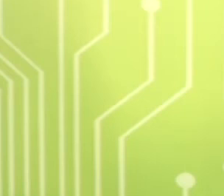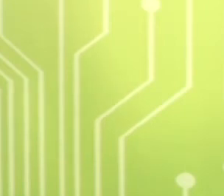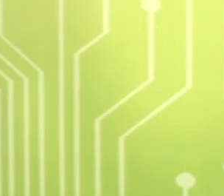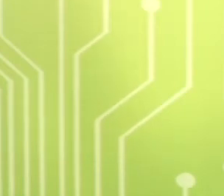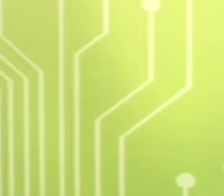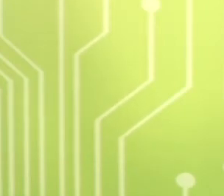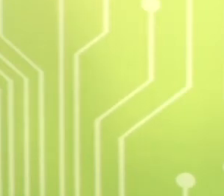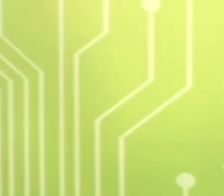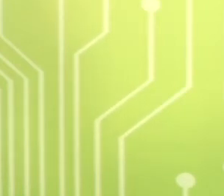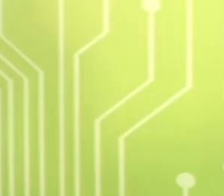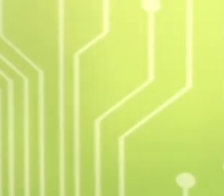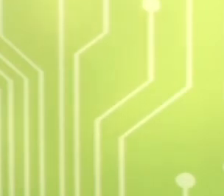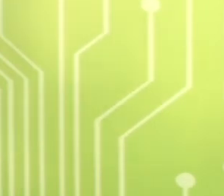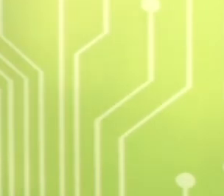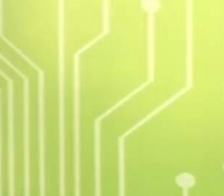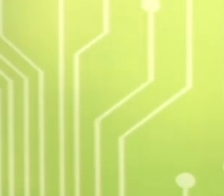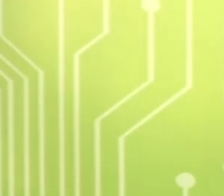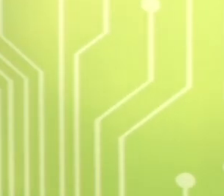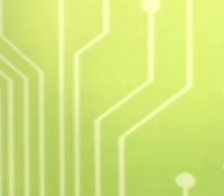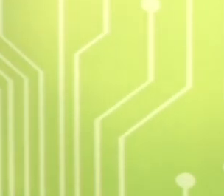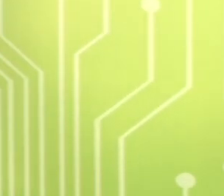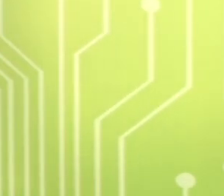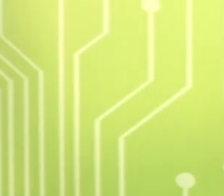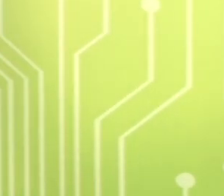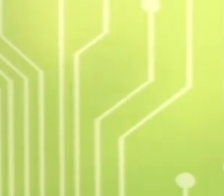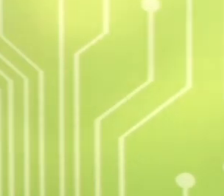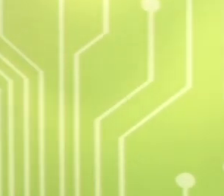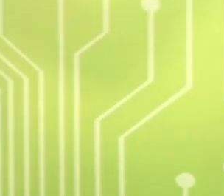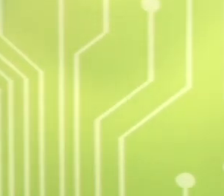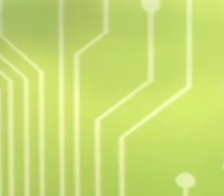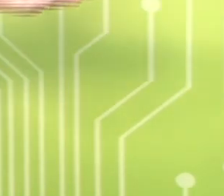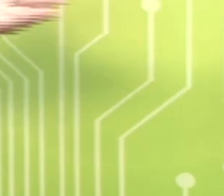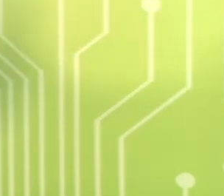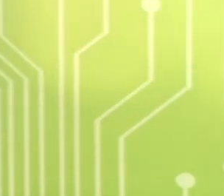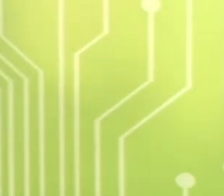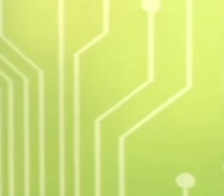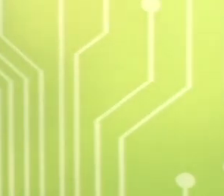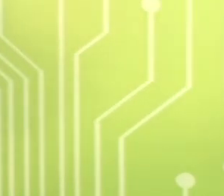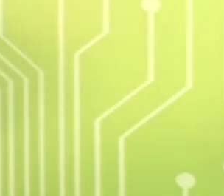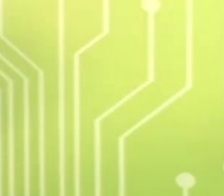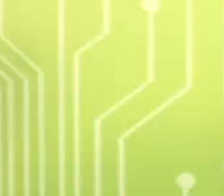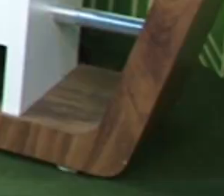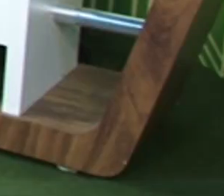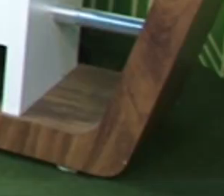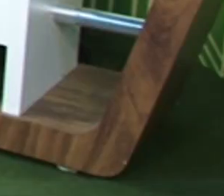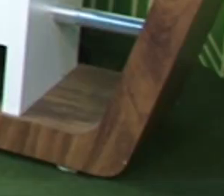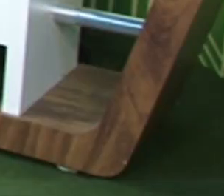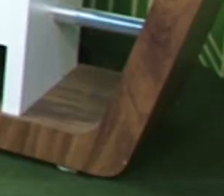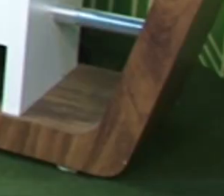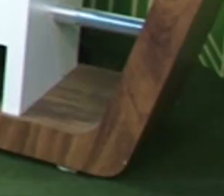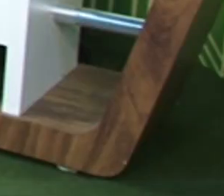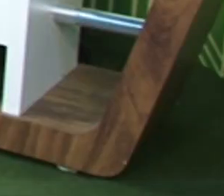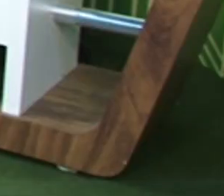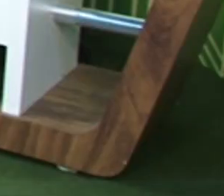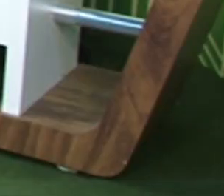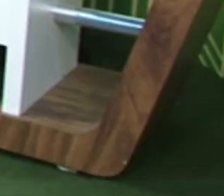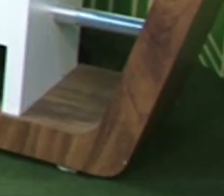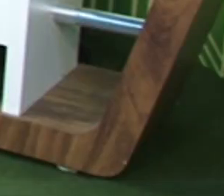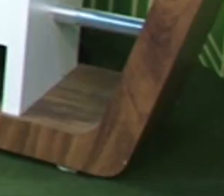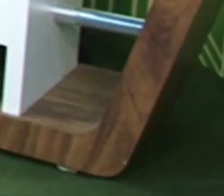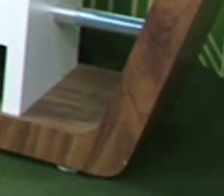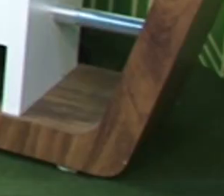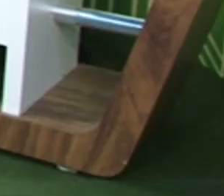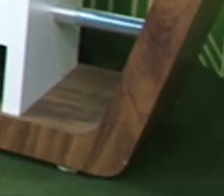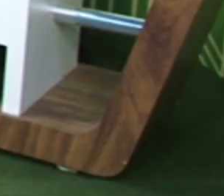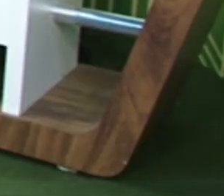quer queira ou não, são muito fáceis, tá bom? Juntamente com o professor Ricardo aqui, né, professor? Com certeza. Vai nos auxiliar aqui, caso